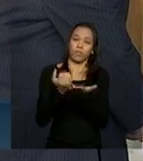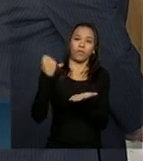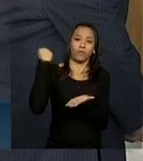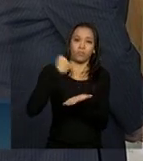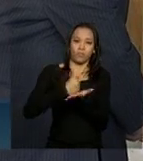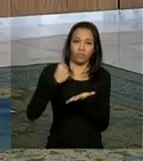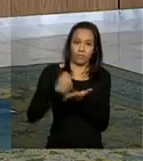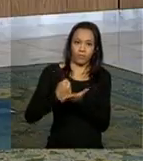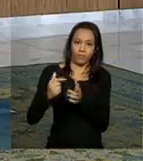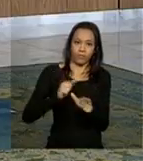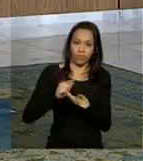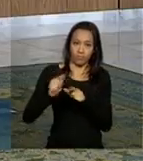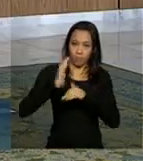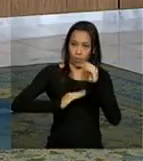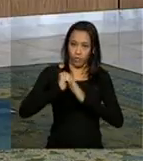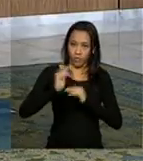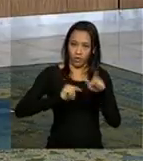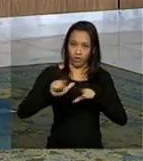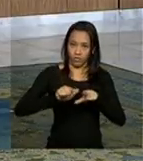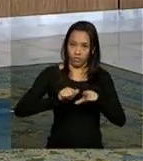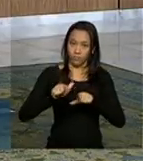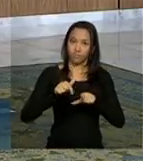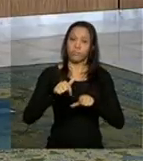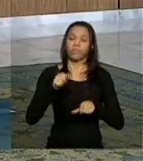para atividades profissionais.